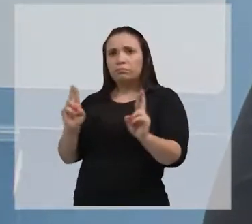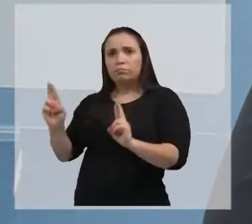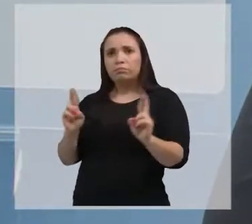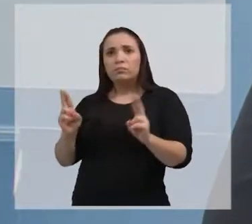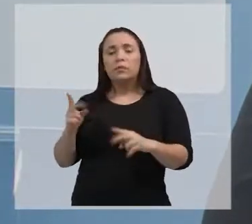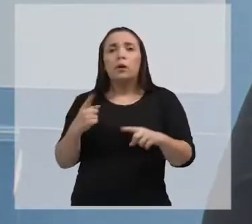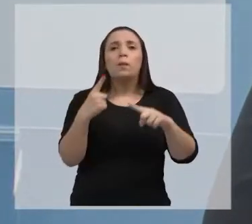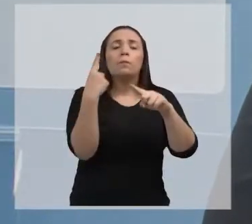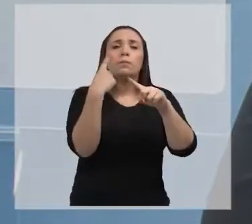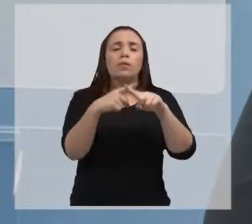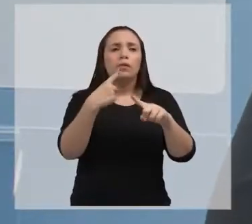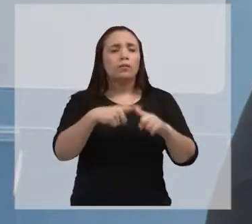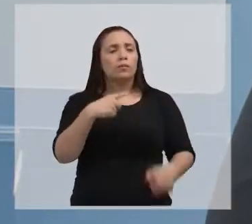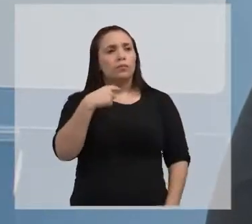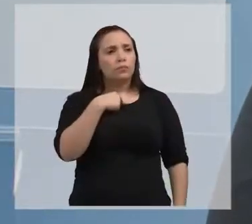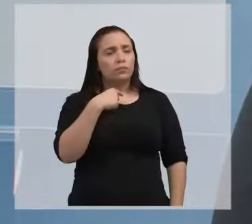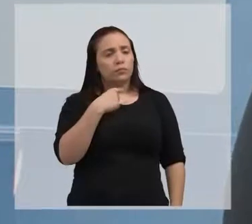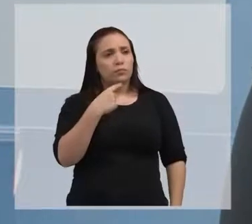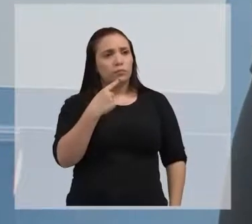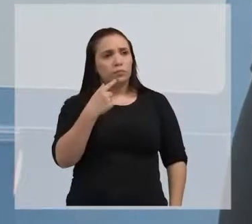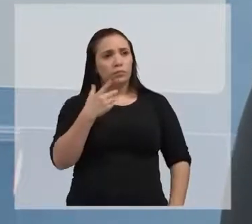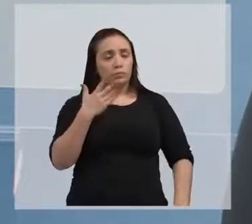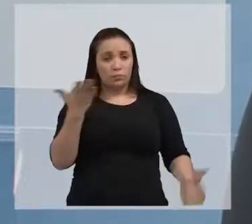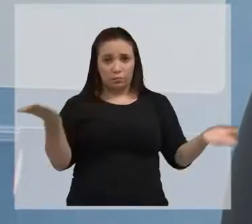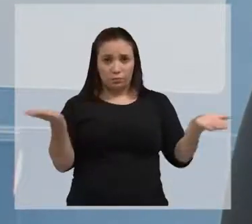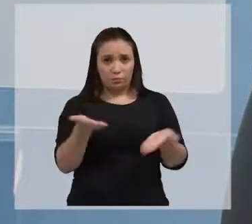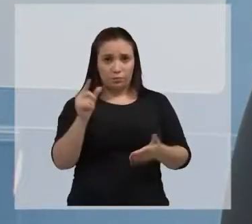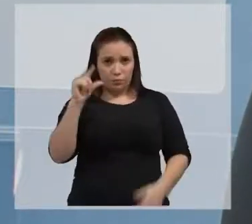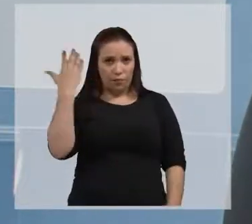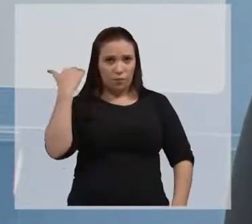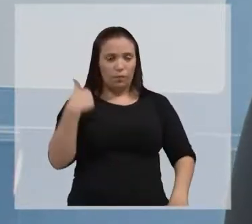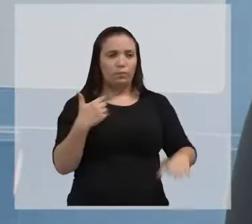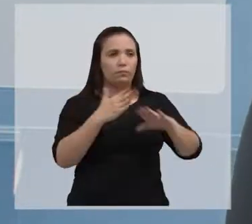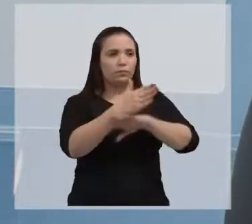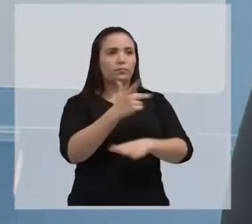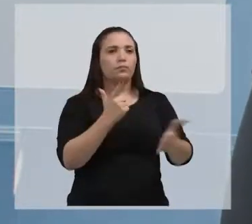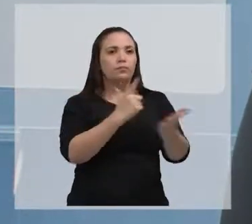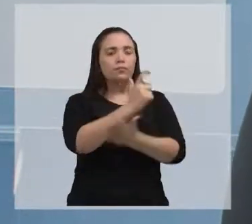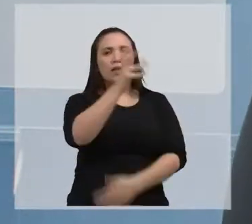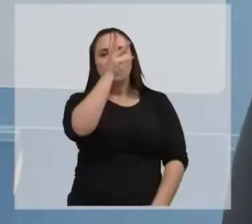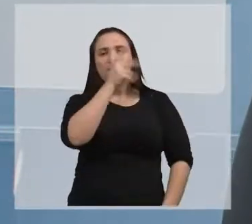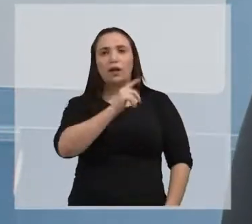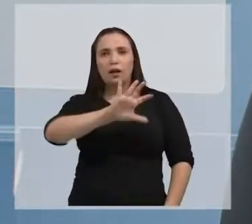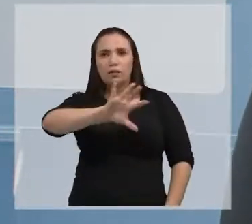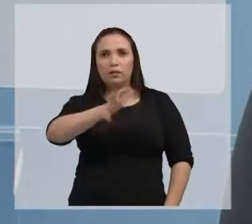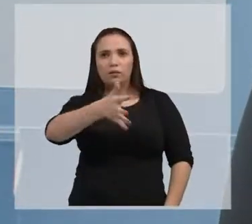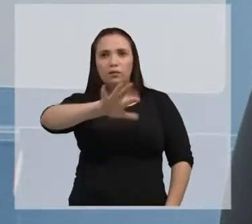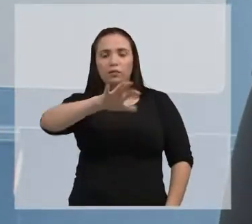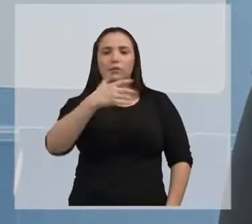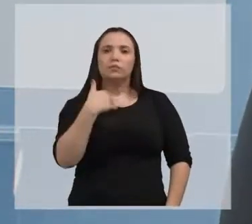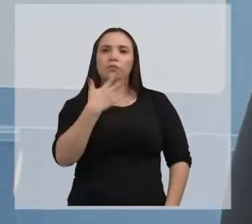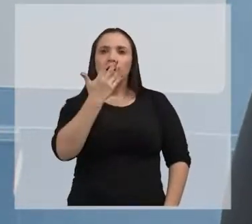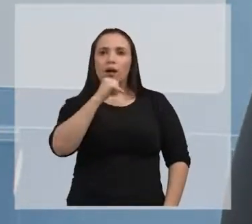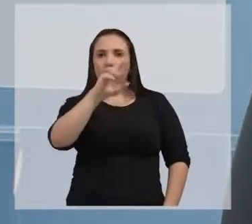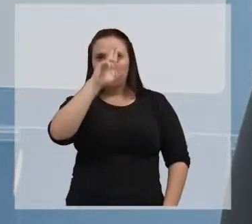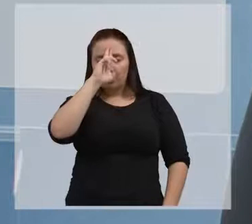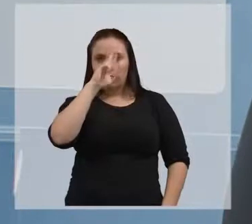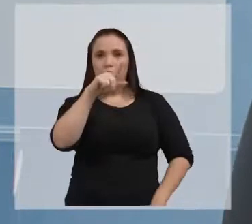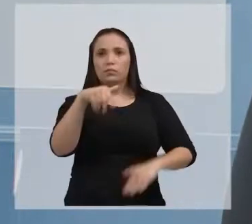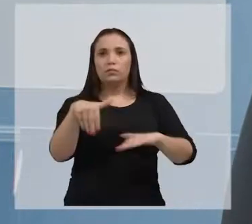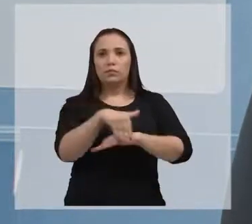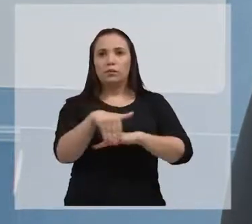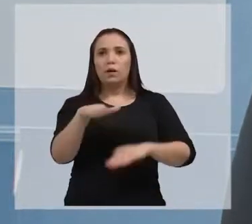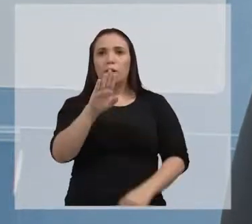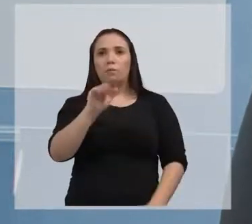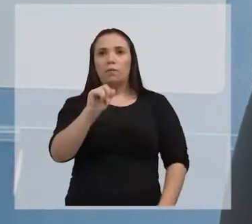discutir porque eu ouço coisas... Eu fui um dia desse comprar um frango para me almoçar, né? E eu parei na casa do Franco, ali na Bola